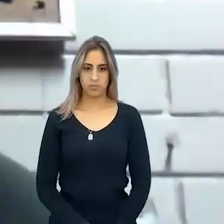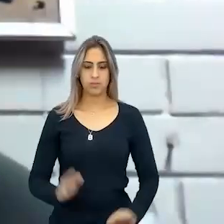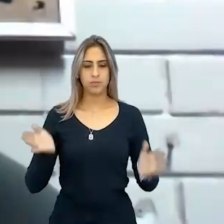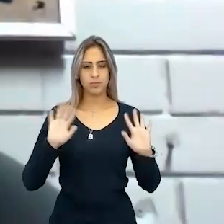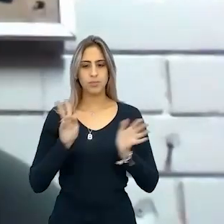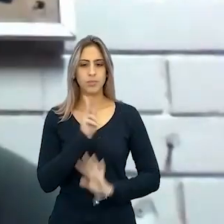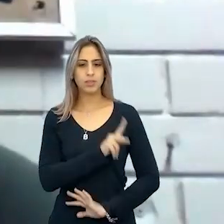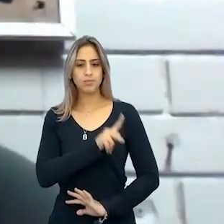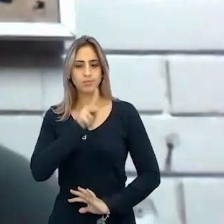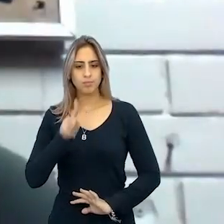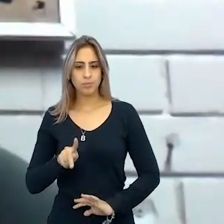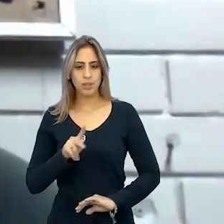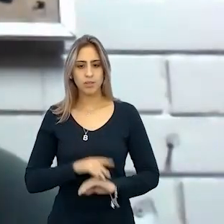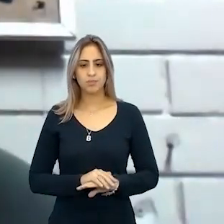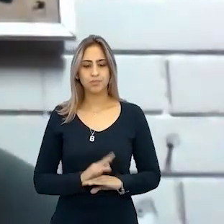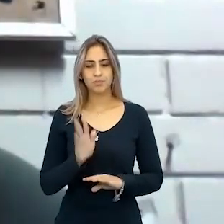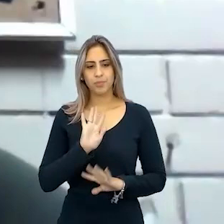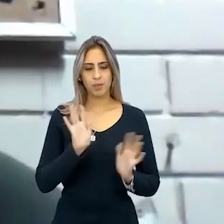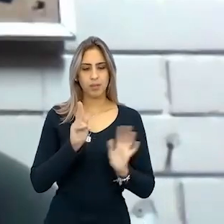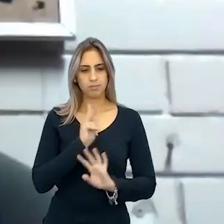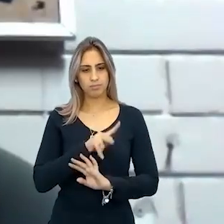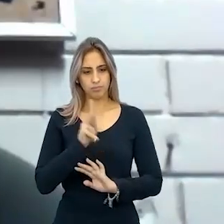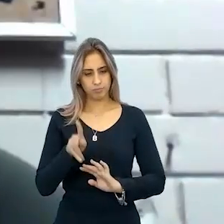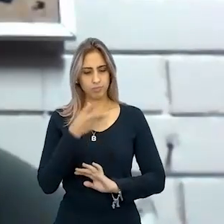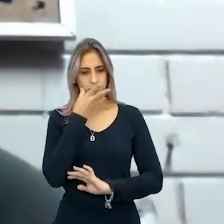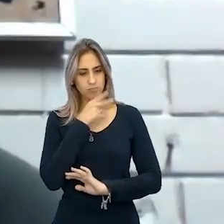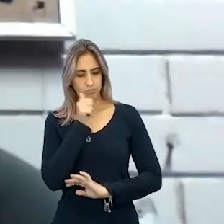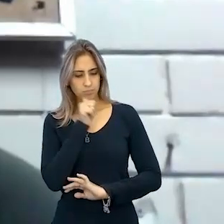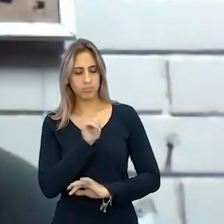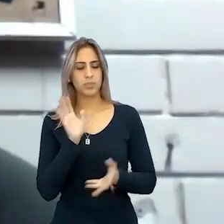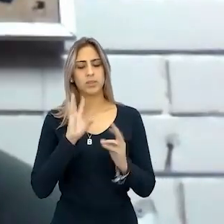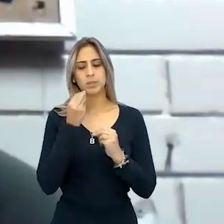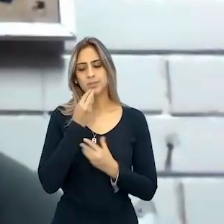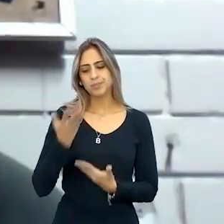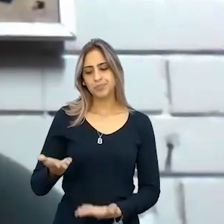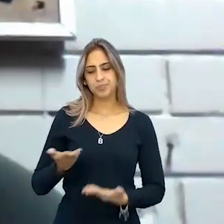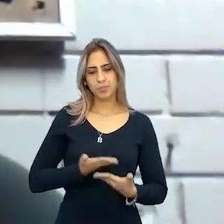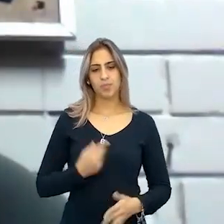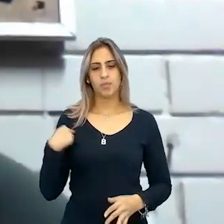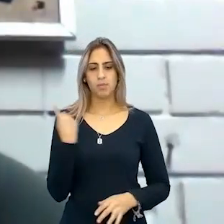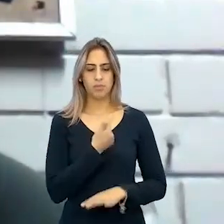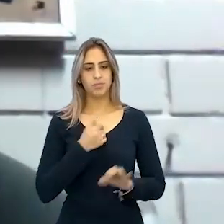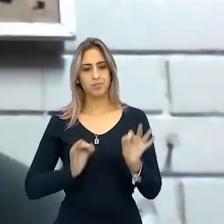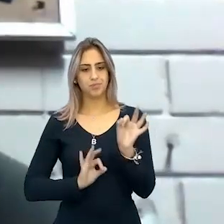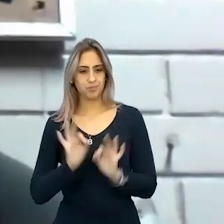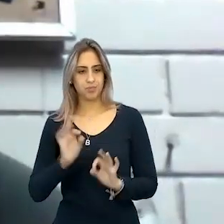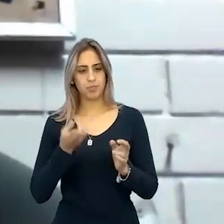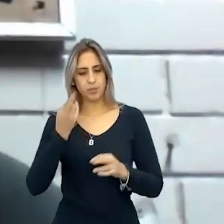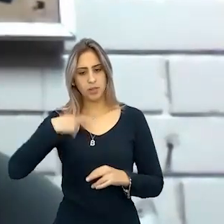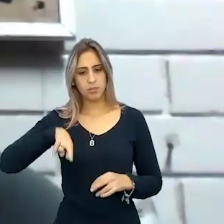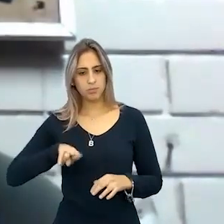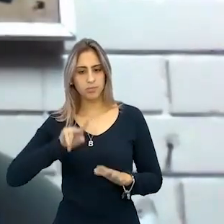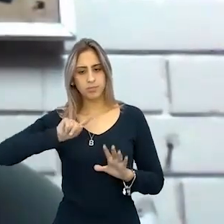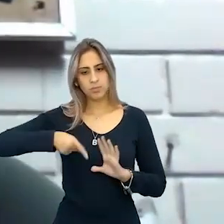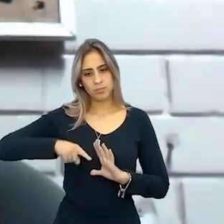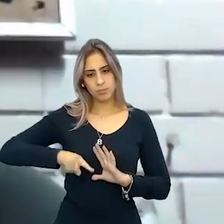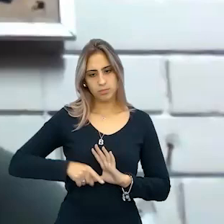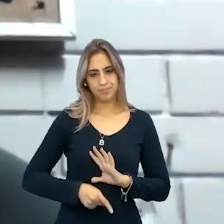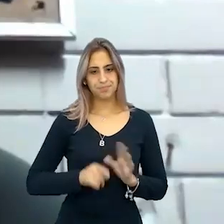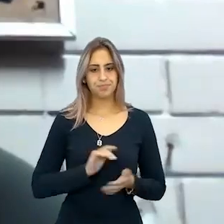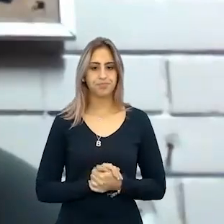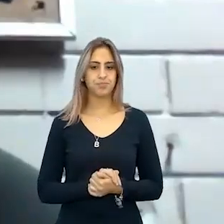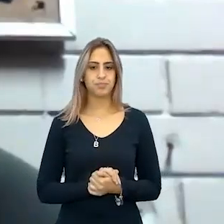Olá, professores, olá, professoras, sejam muito bem-vindos ao nosso programa de recuperação e